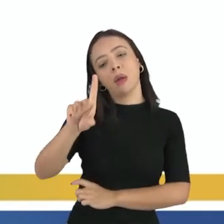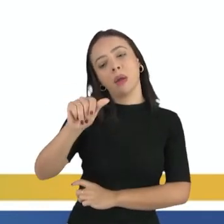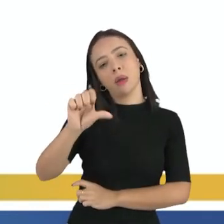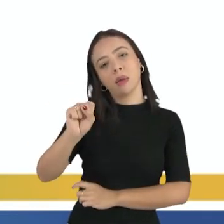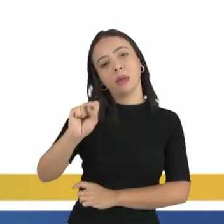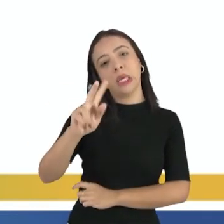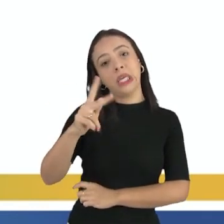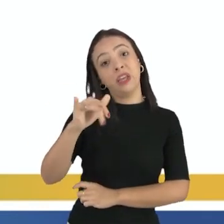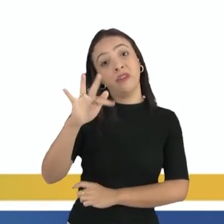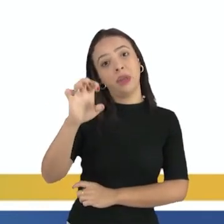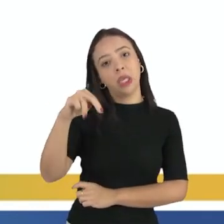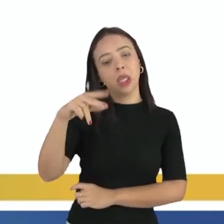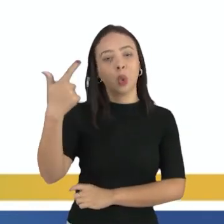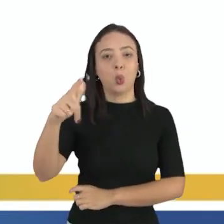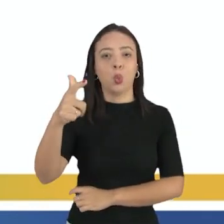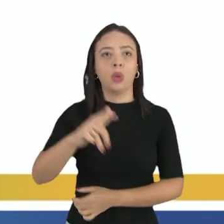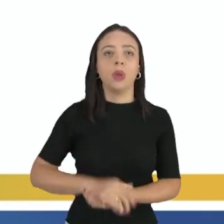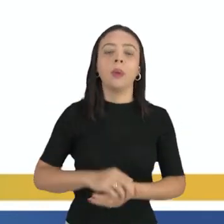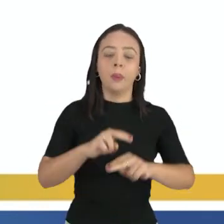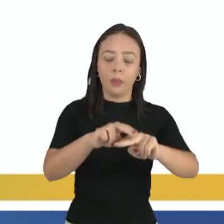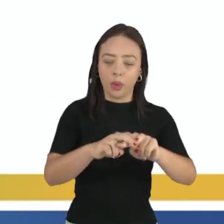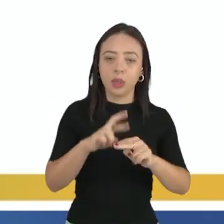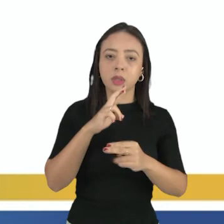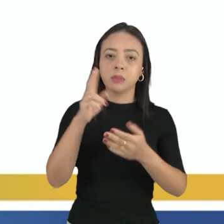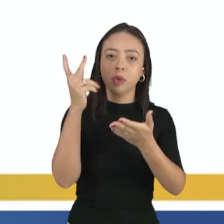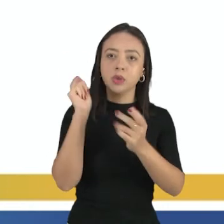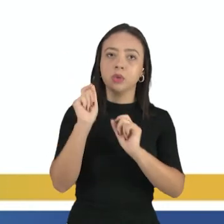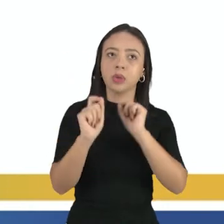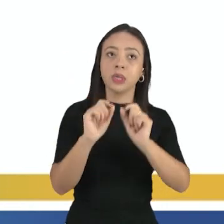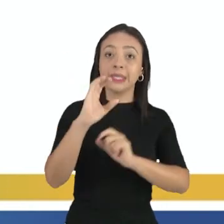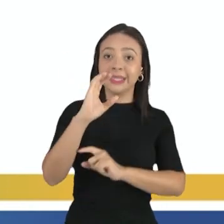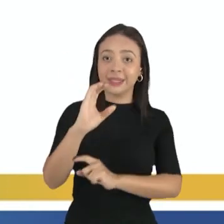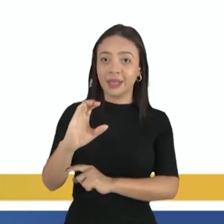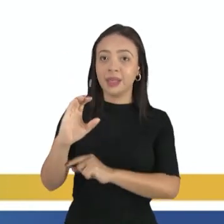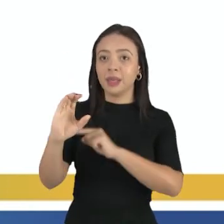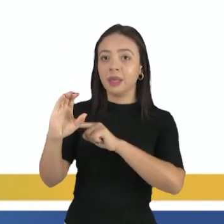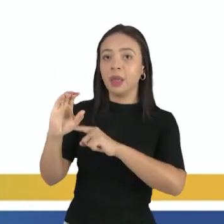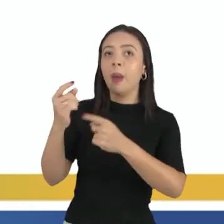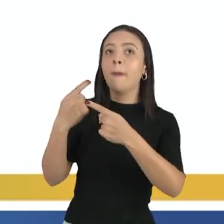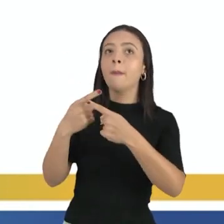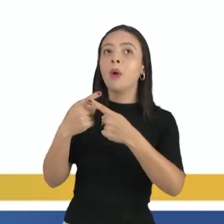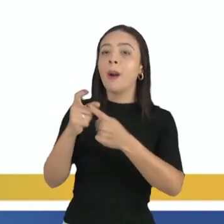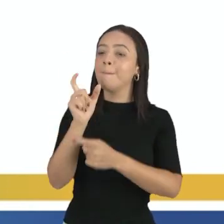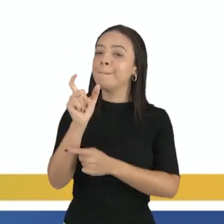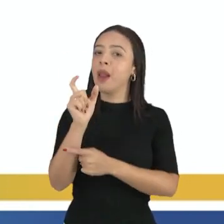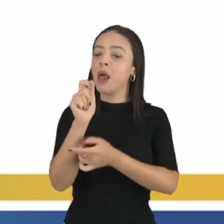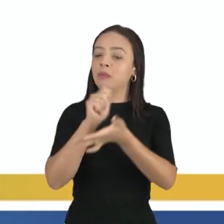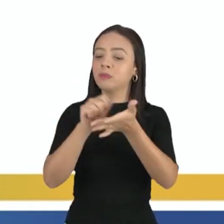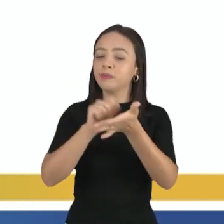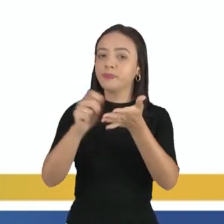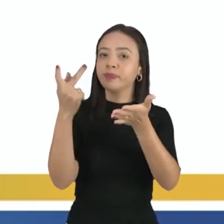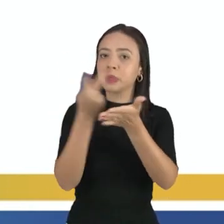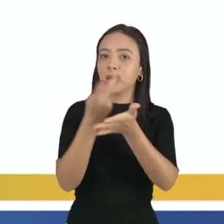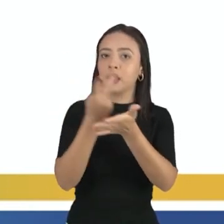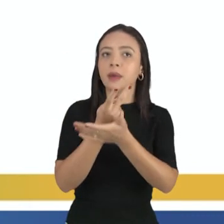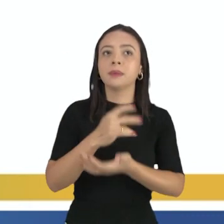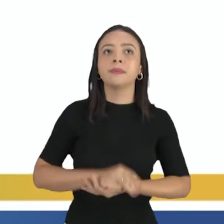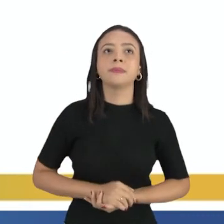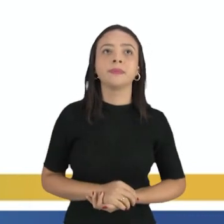o hífen. Então, alternativa incorreta, de acordo com os substantivos compostos, paraquedas perdeu o